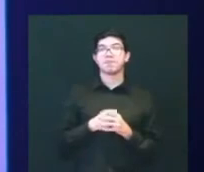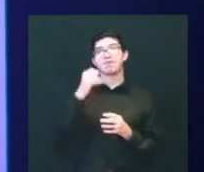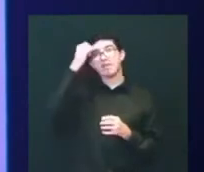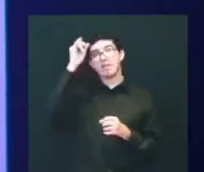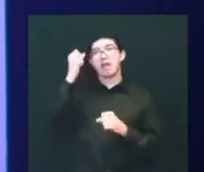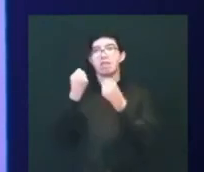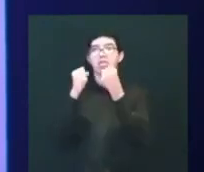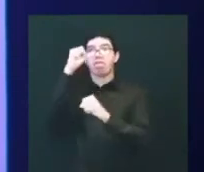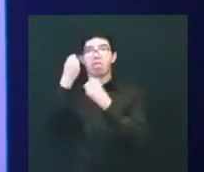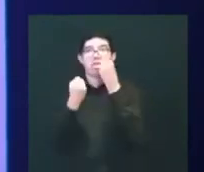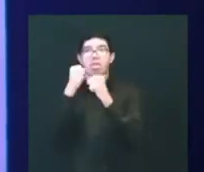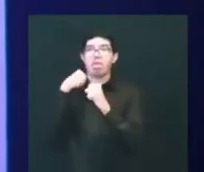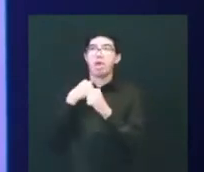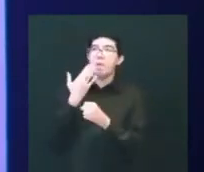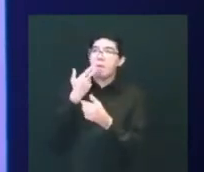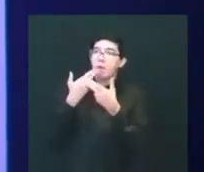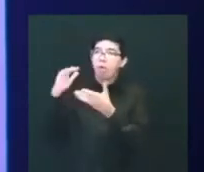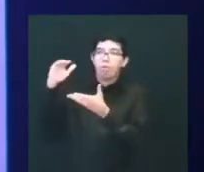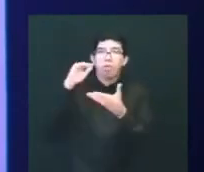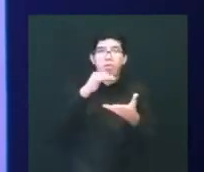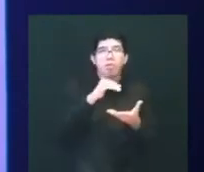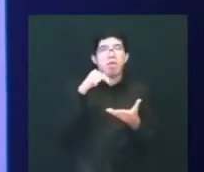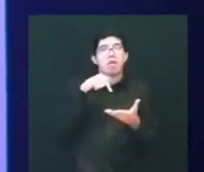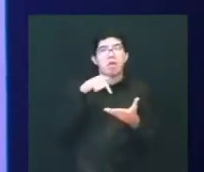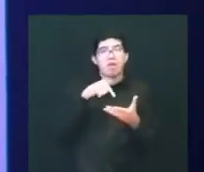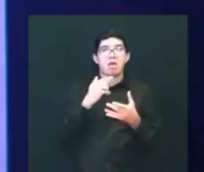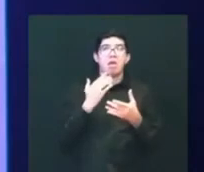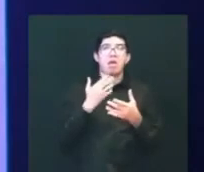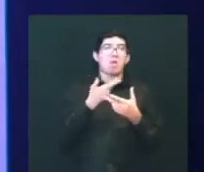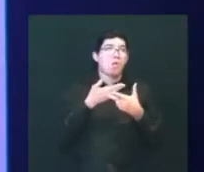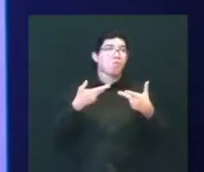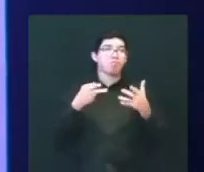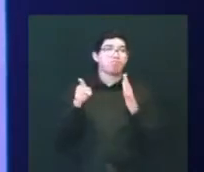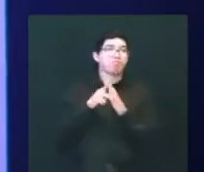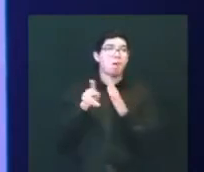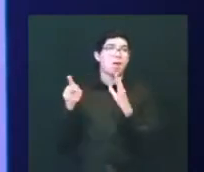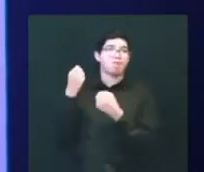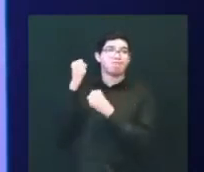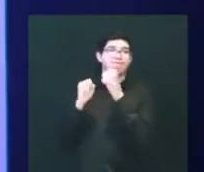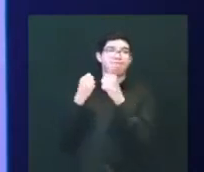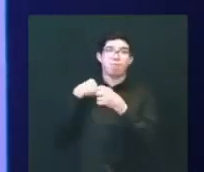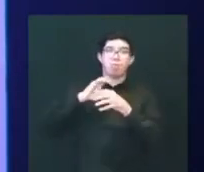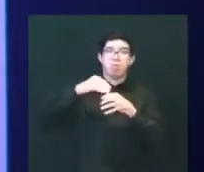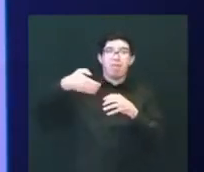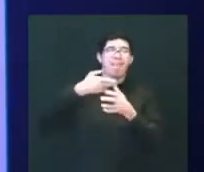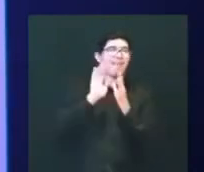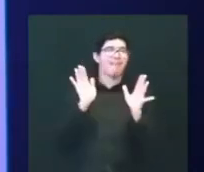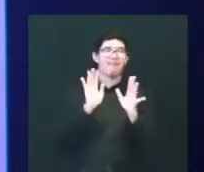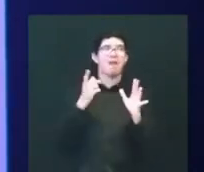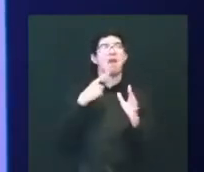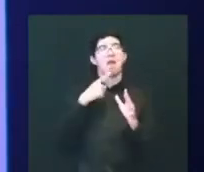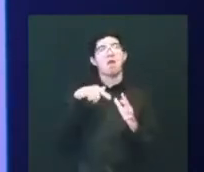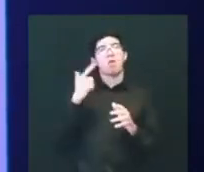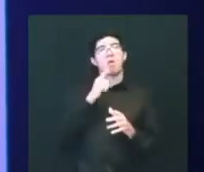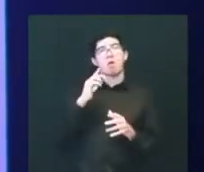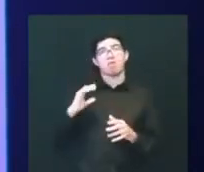industrializado, menos embutido, menos comidas prontas. Isso que vai prevenir e até controlar um pouco mais a